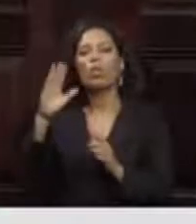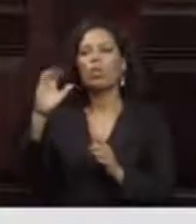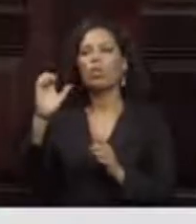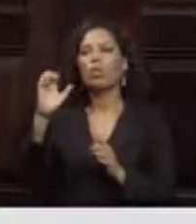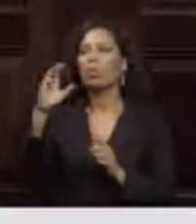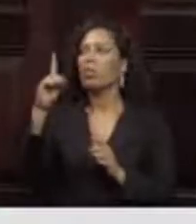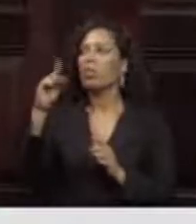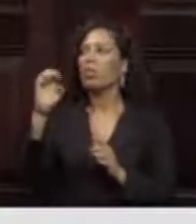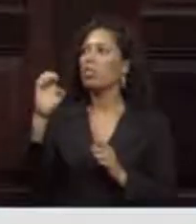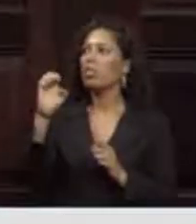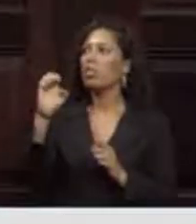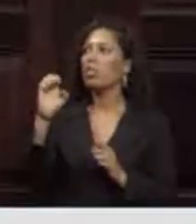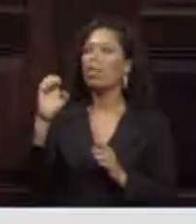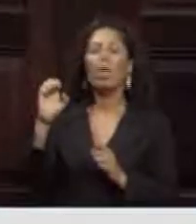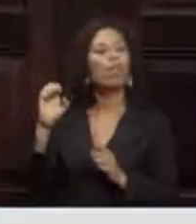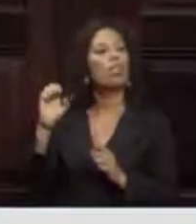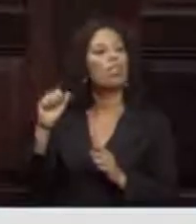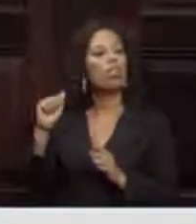todos nós.